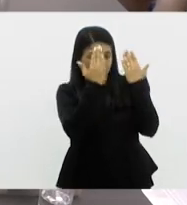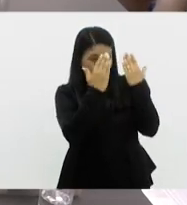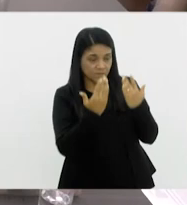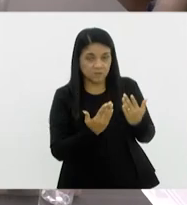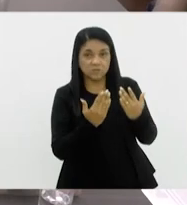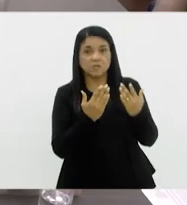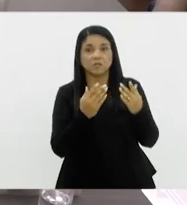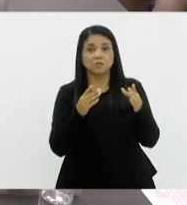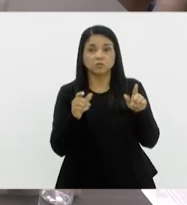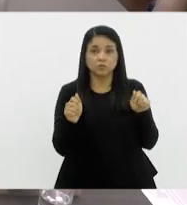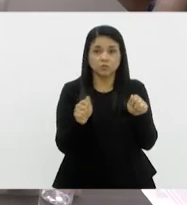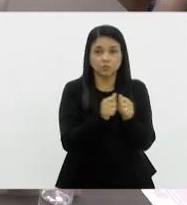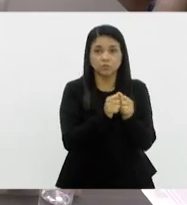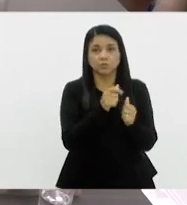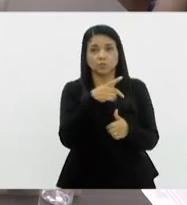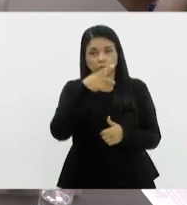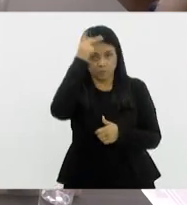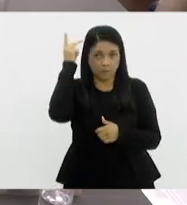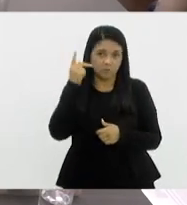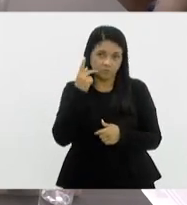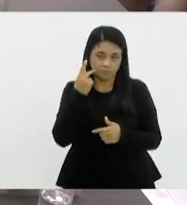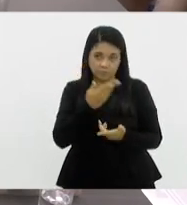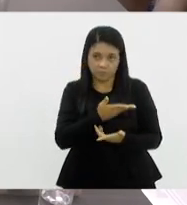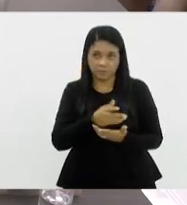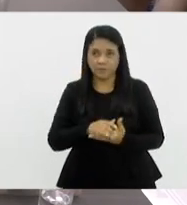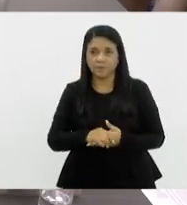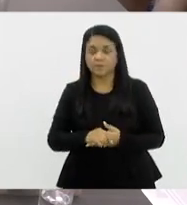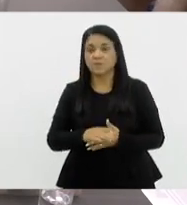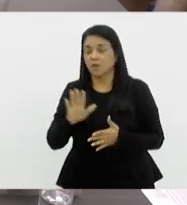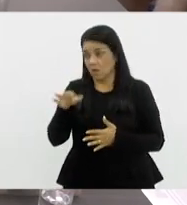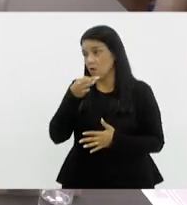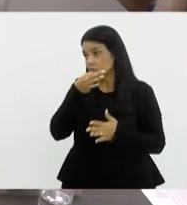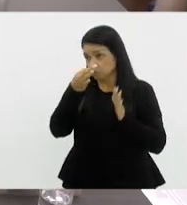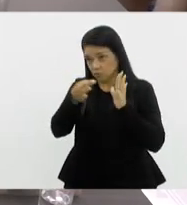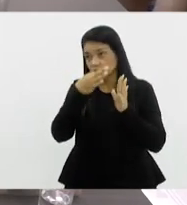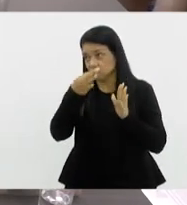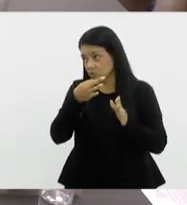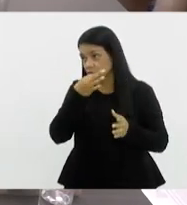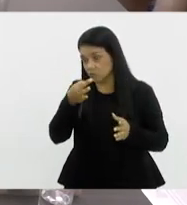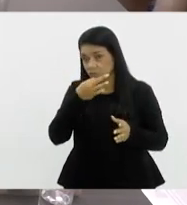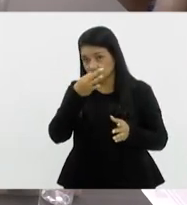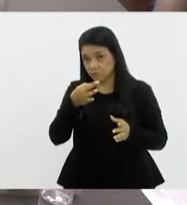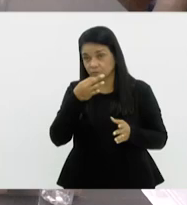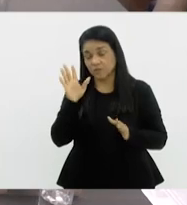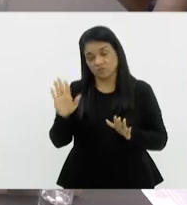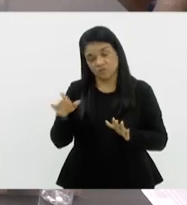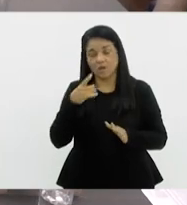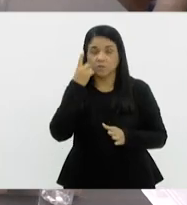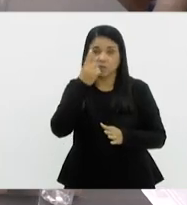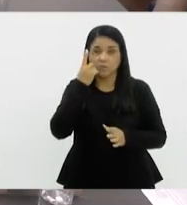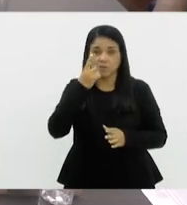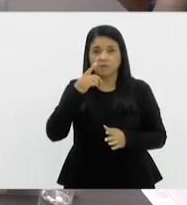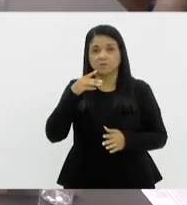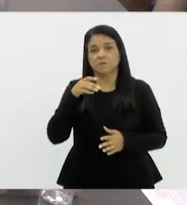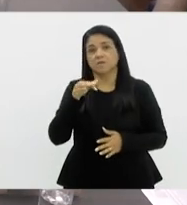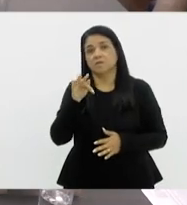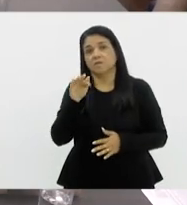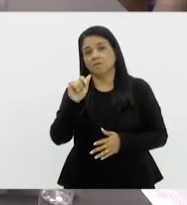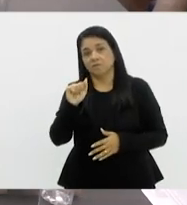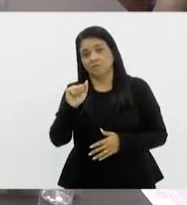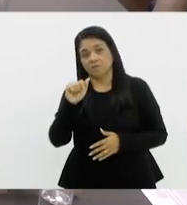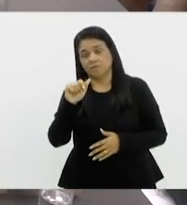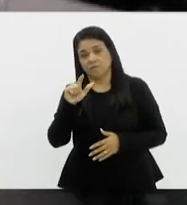aplicada necessariamente a todo o processo licitatório. Presidente, sugeri o seguinte. Já que o deputado Serafini